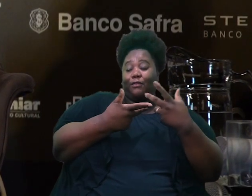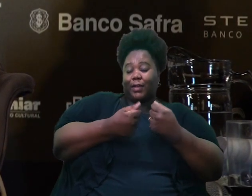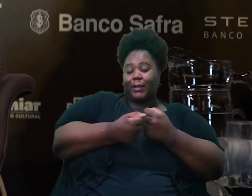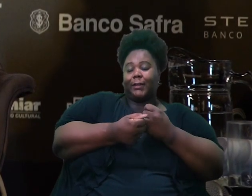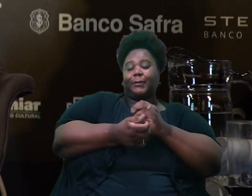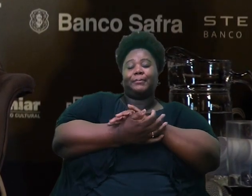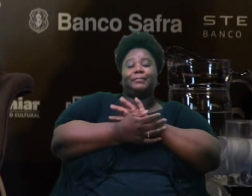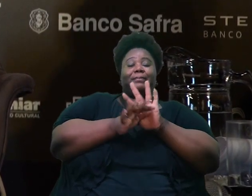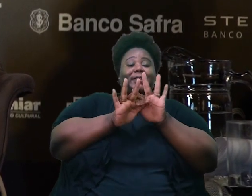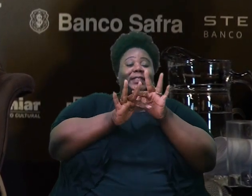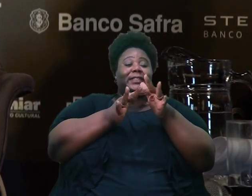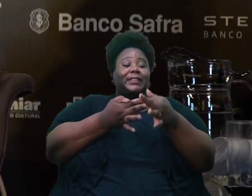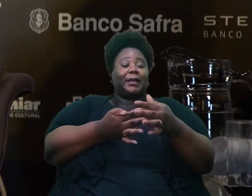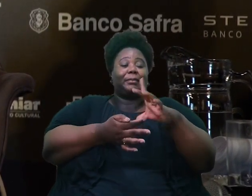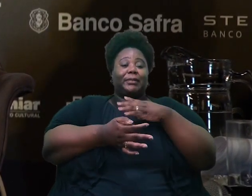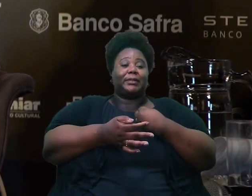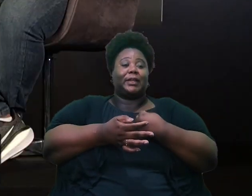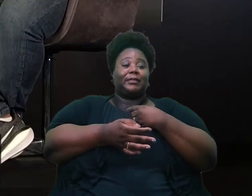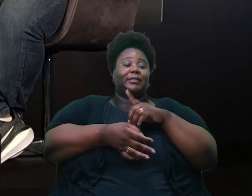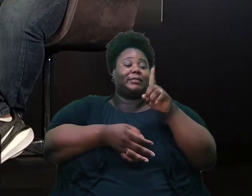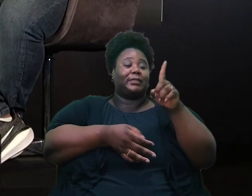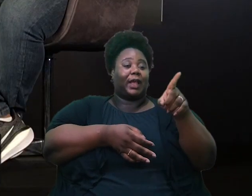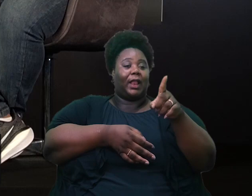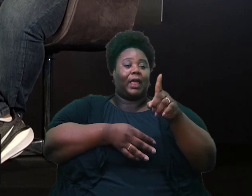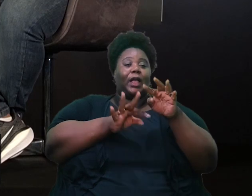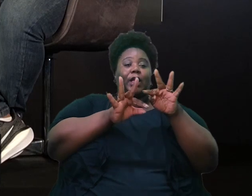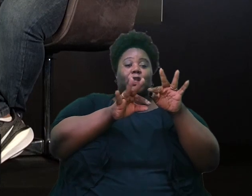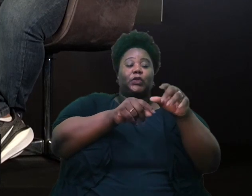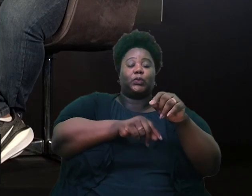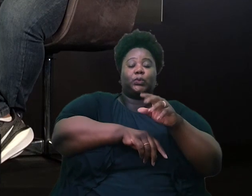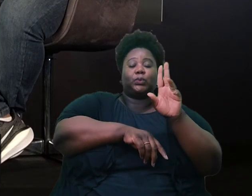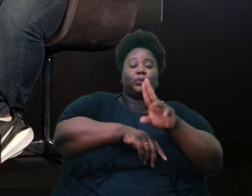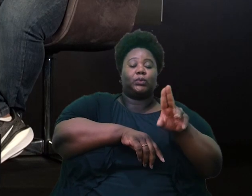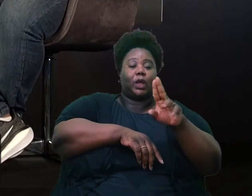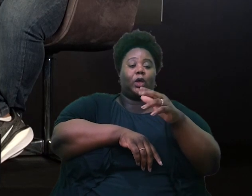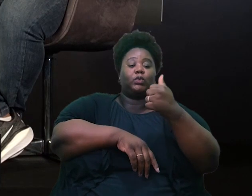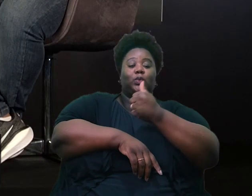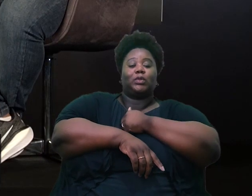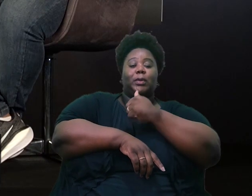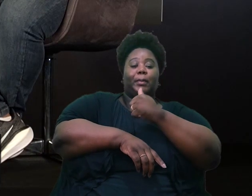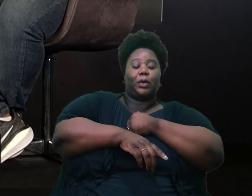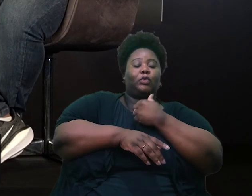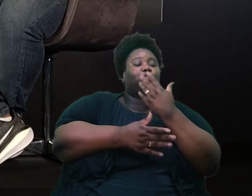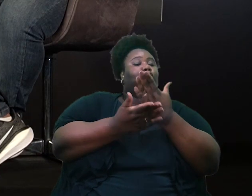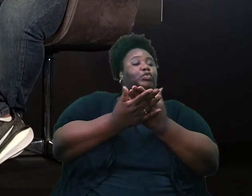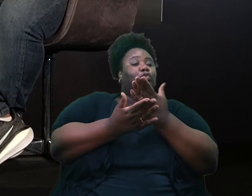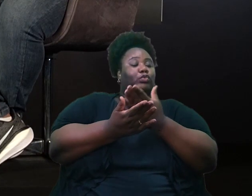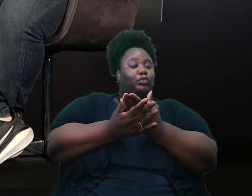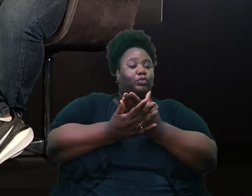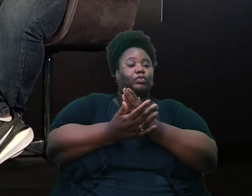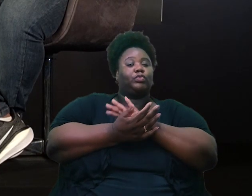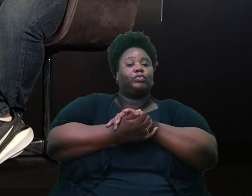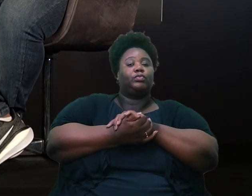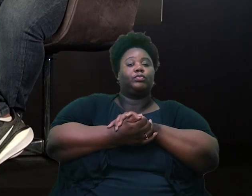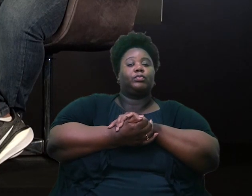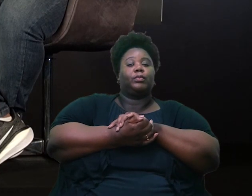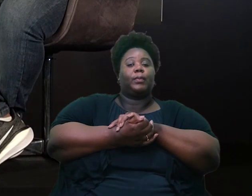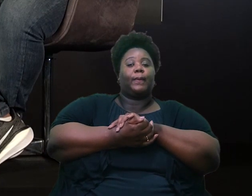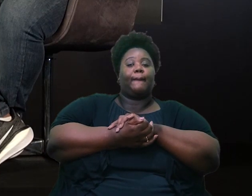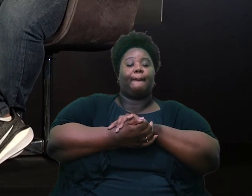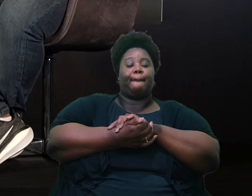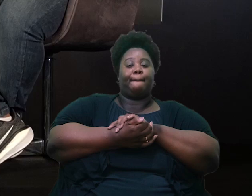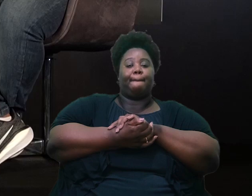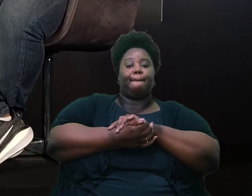que sempre esteve lá para estudo dos antropólogos, dos linguistas, e que passou ao largo, né?